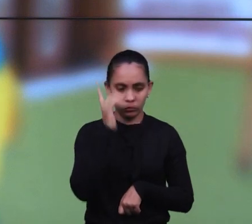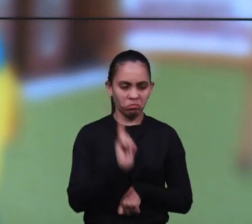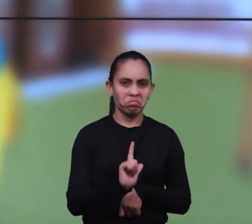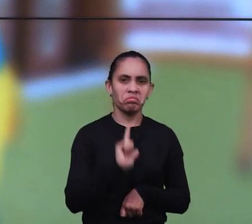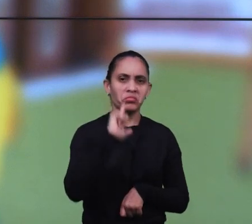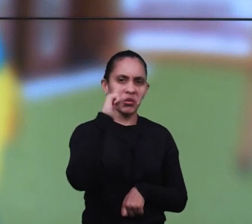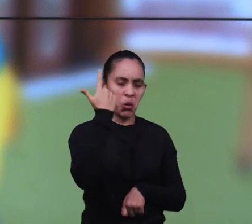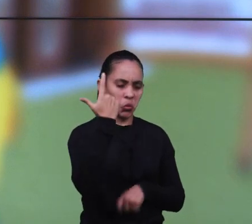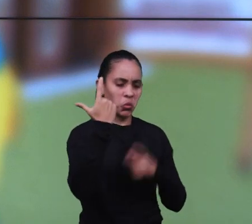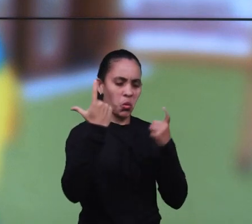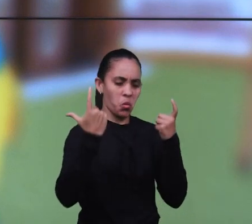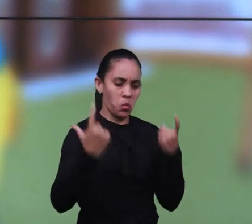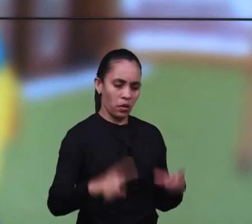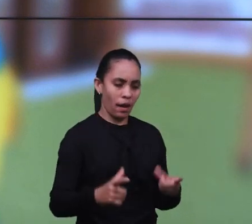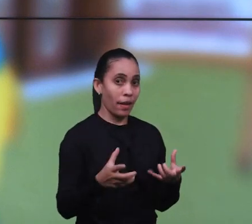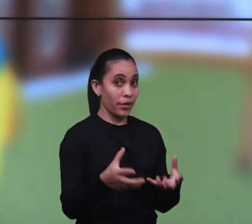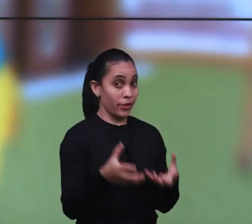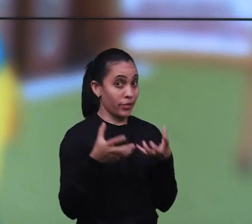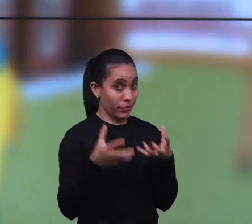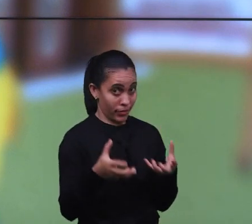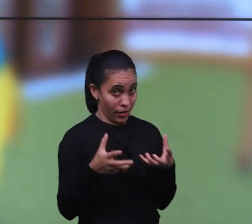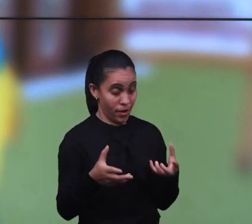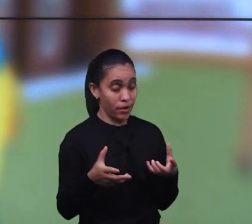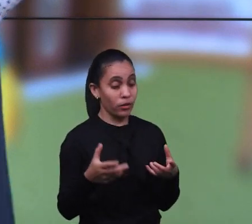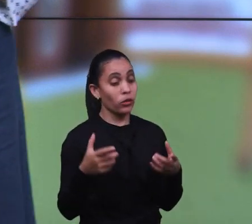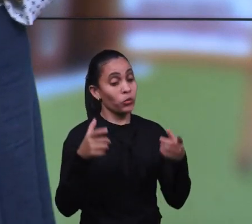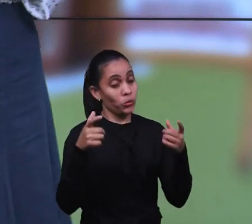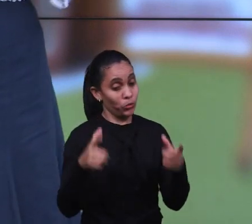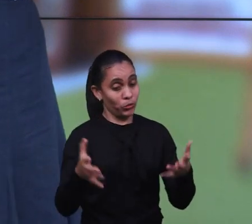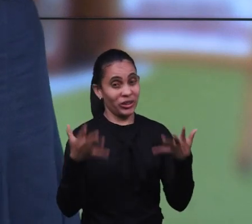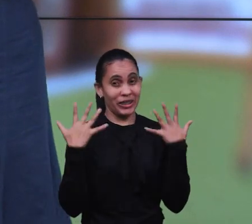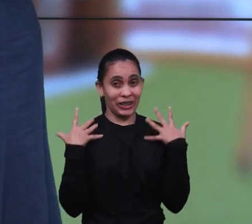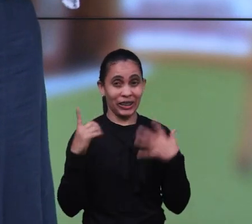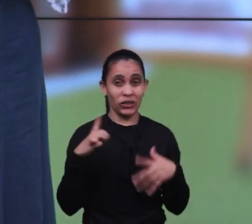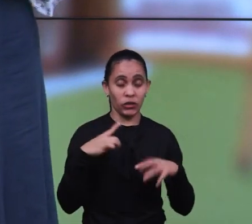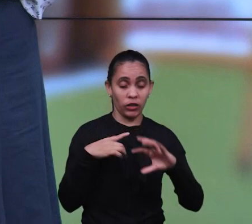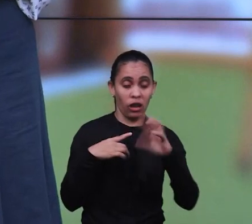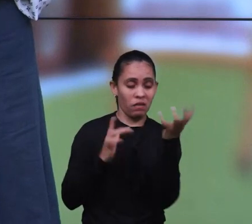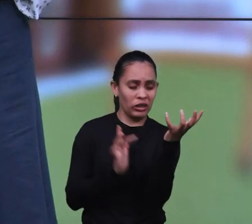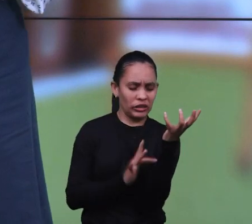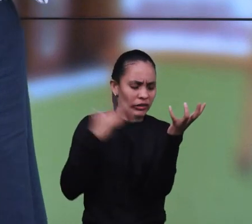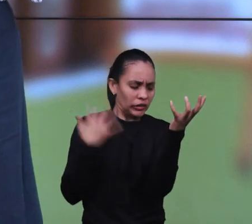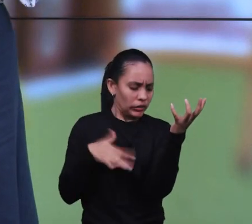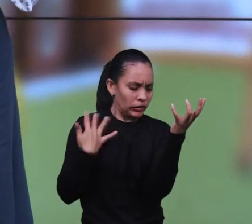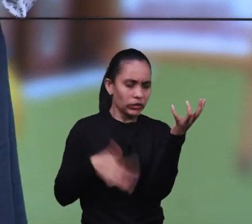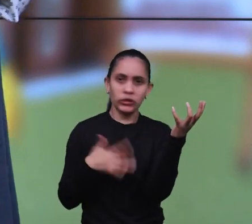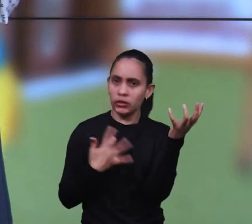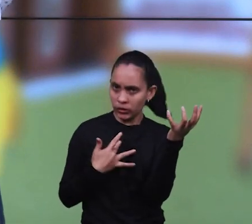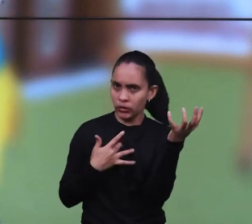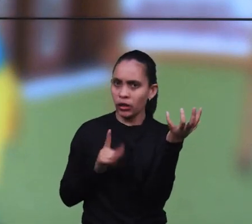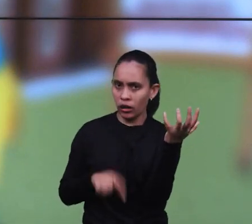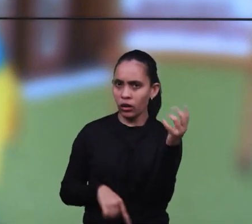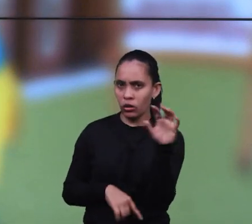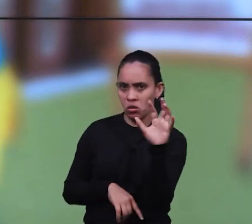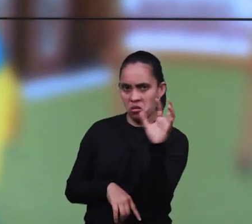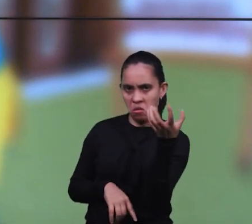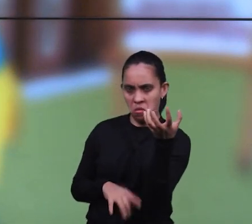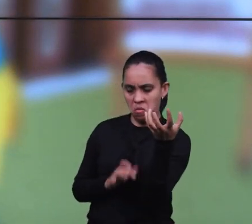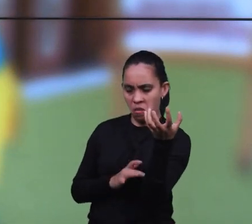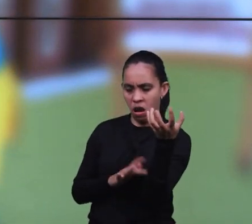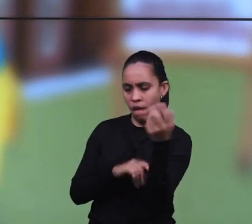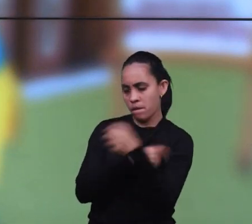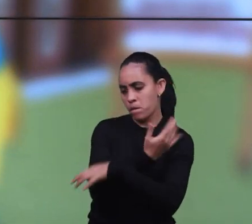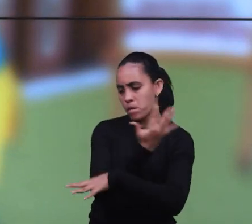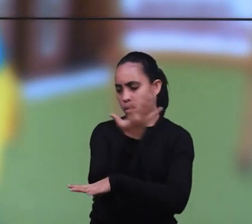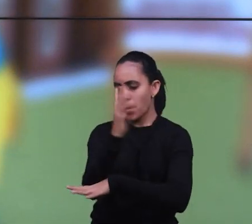tem muitos que se assentam em outras sombras. Sombra de espinheiro. No deserto tem espinheiro. A palavra diz que